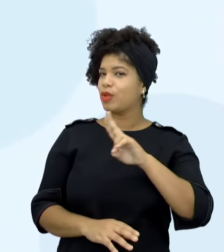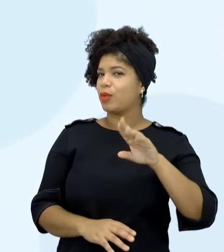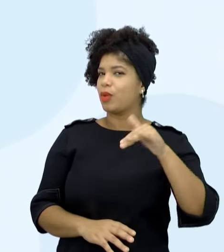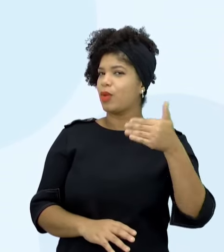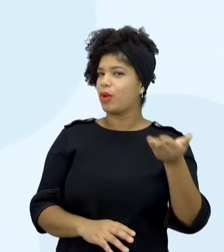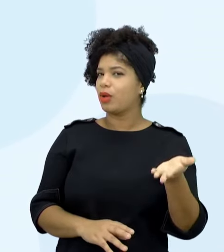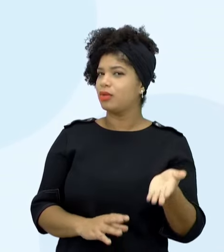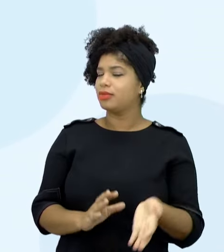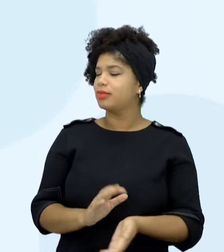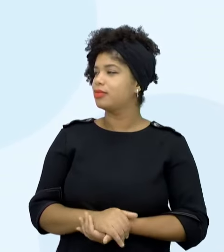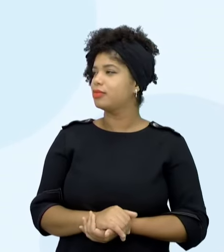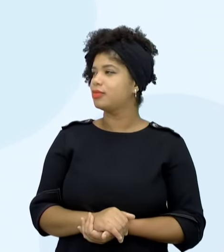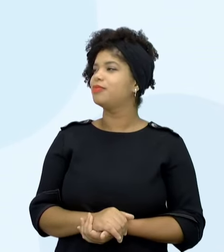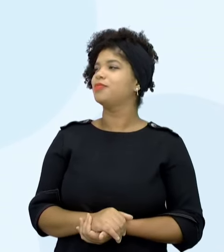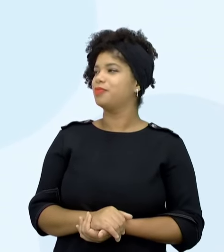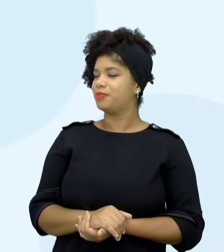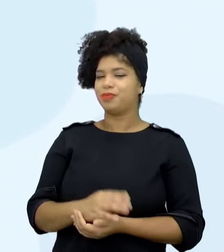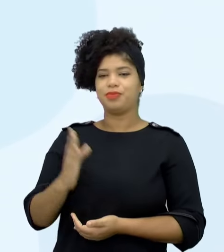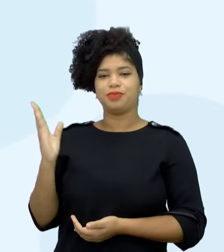fotovoltaica.